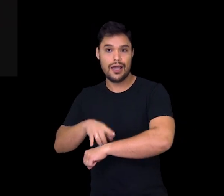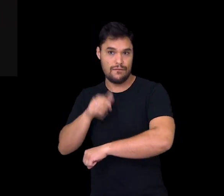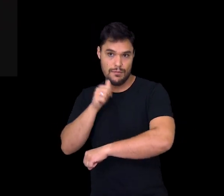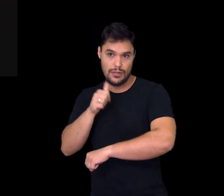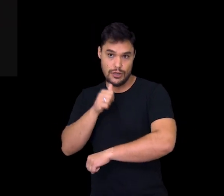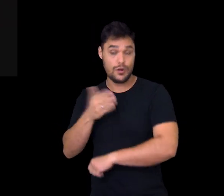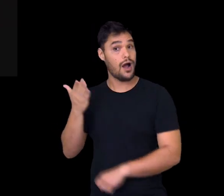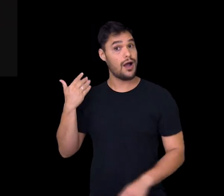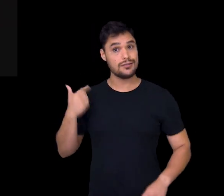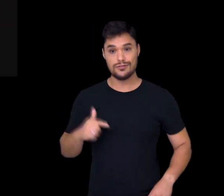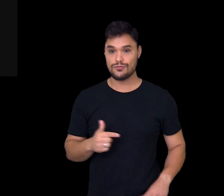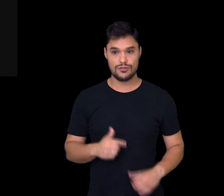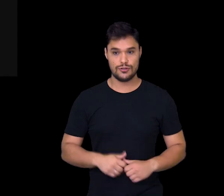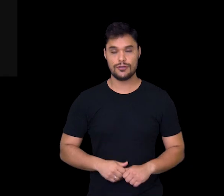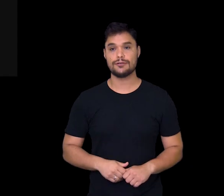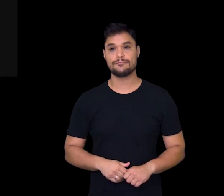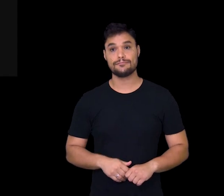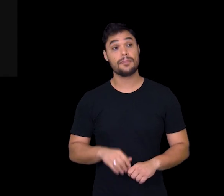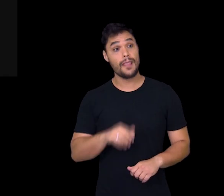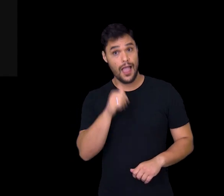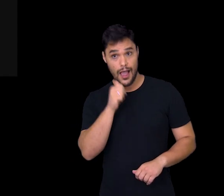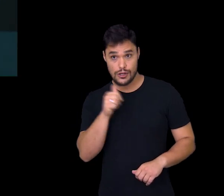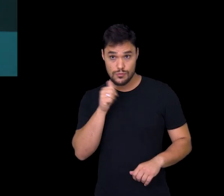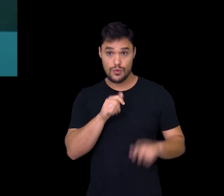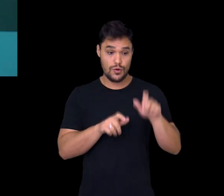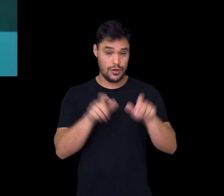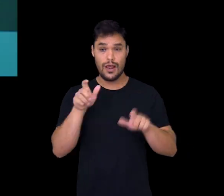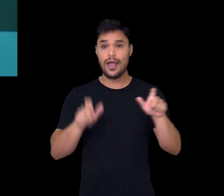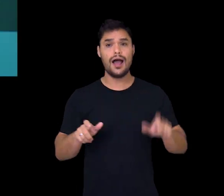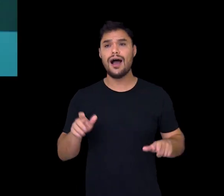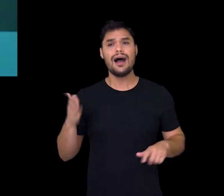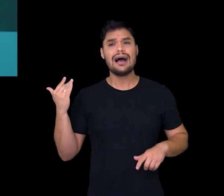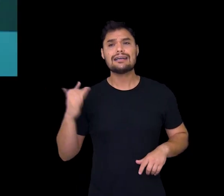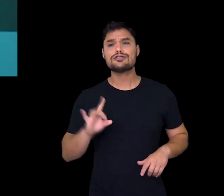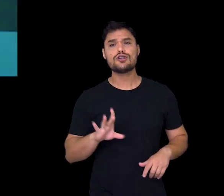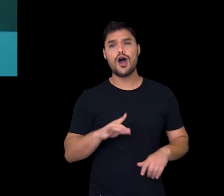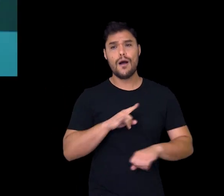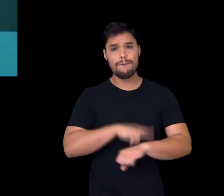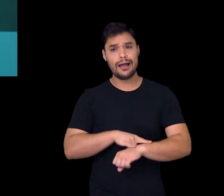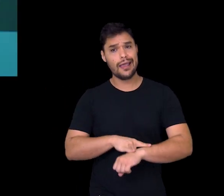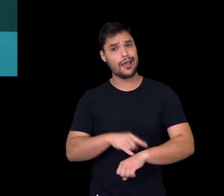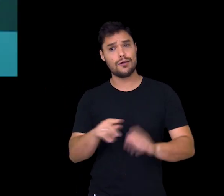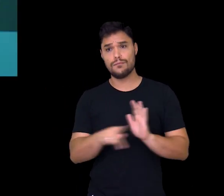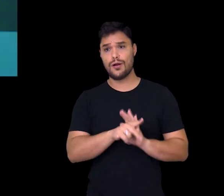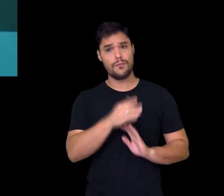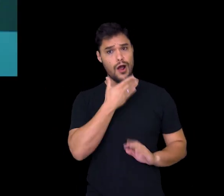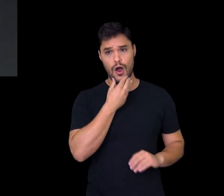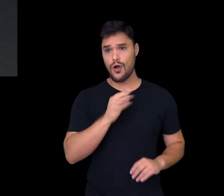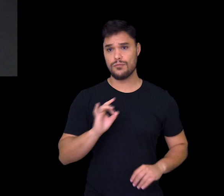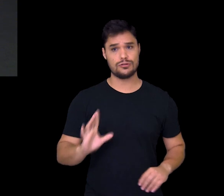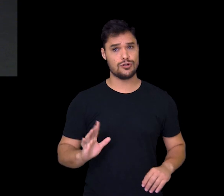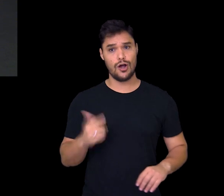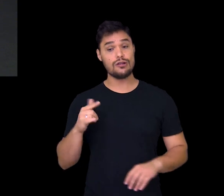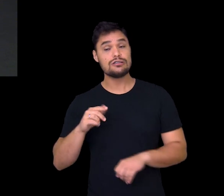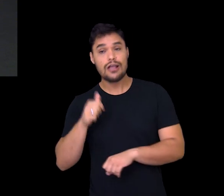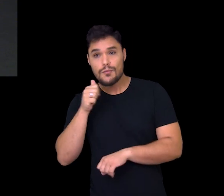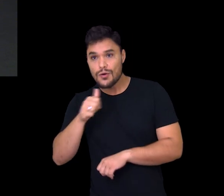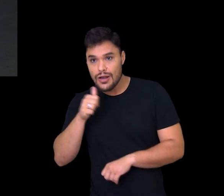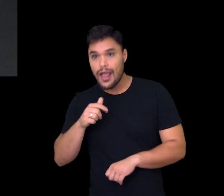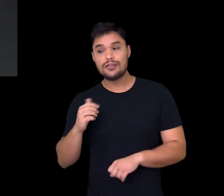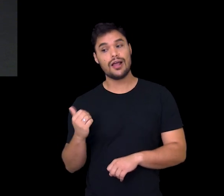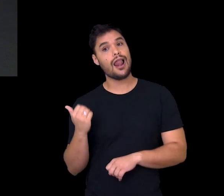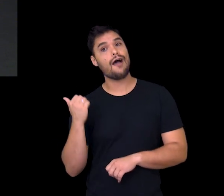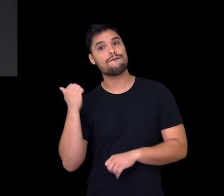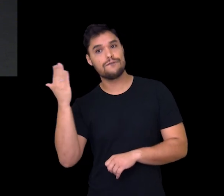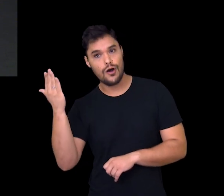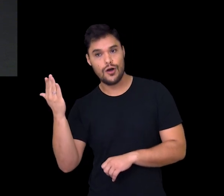Constituinte. Aí as mulheres, até então, só tinha banheiro masculino. E as mulheres, as deputadas... Tinham que ir lá fora. E também não